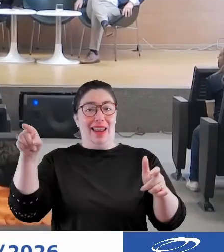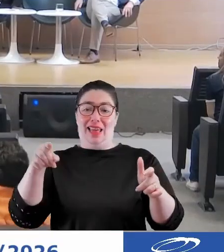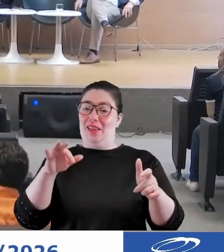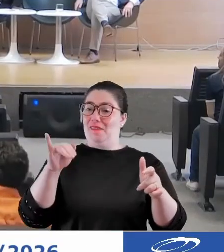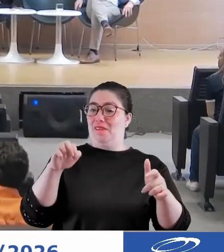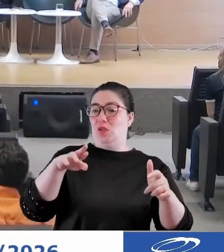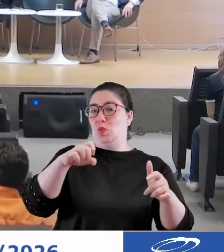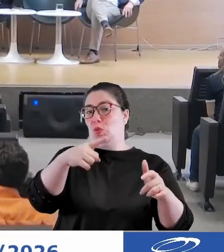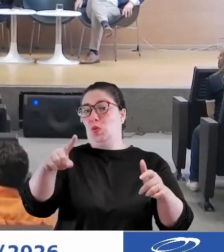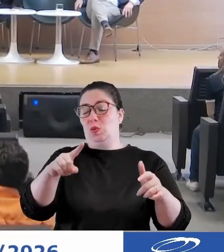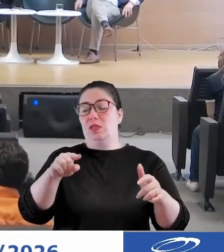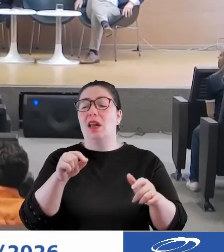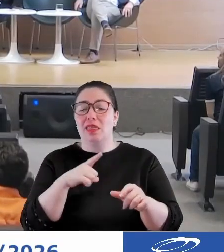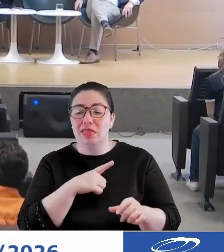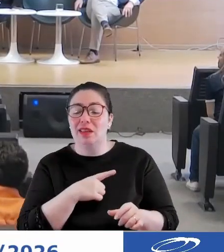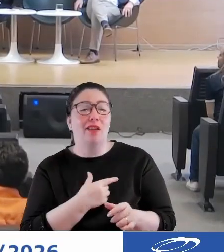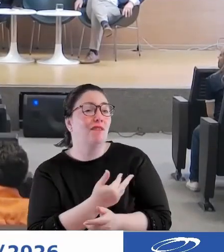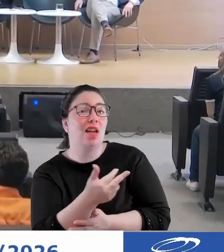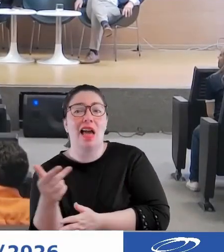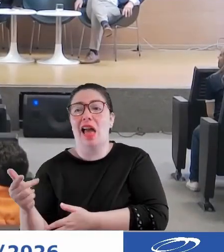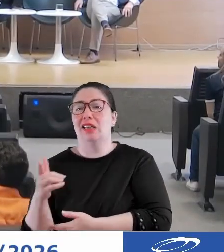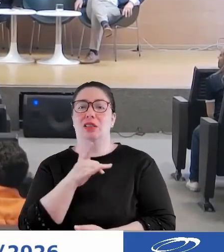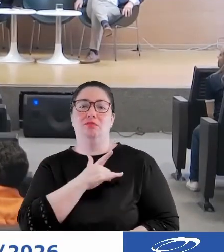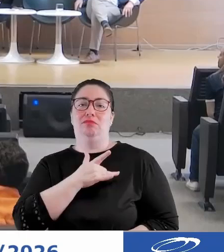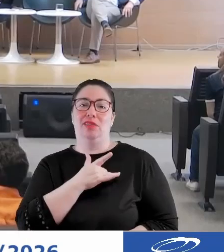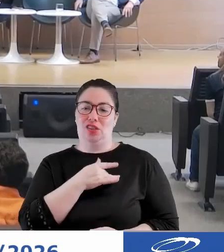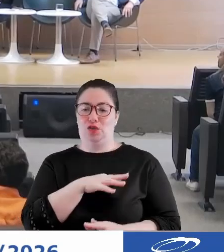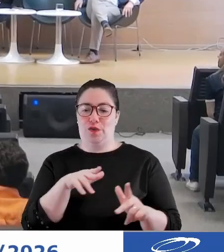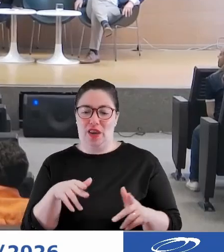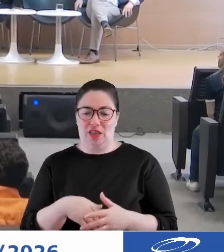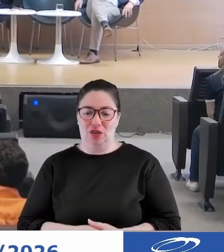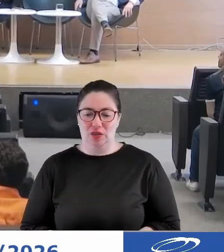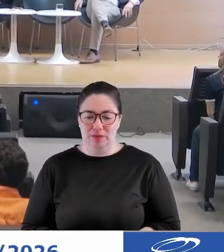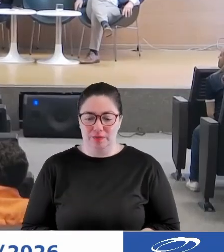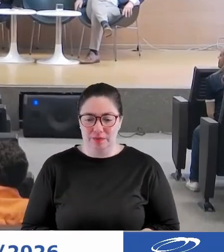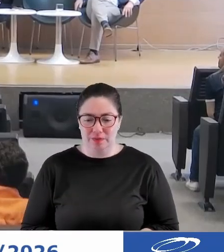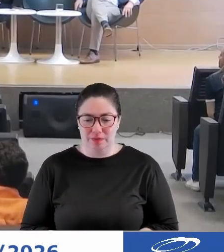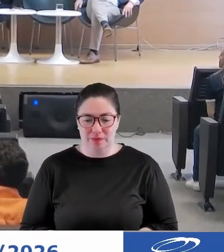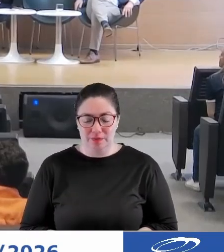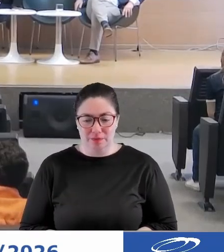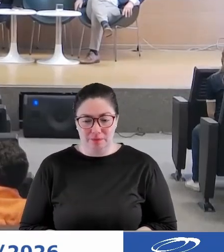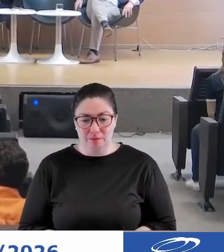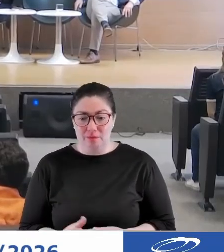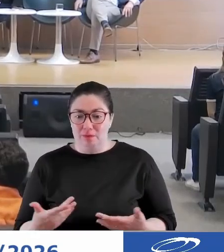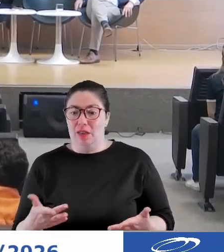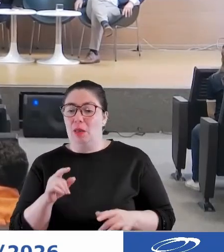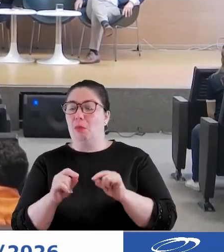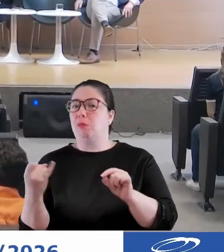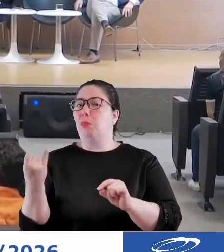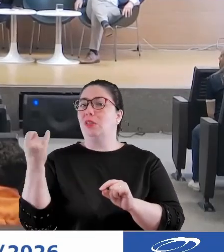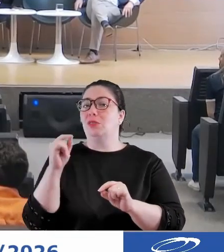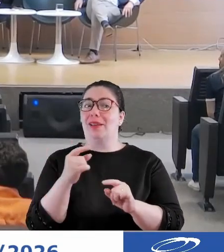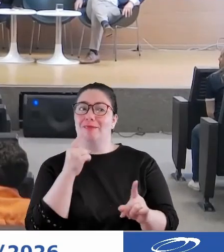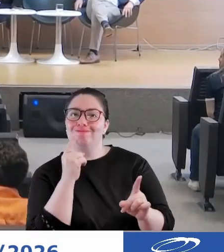diversas formas de tuberculose. E aí, assim, eu queria lembrar da importância do diagnóstico, porque às vezes não é